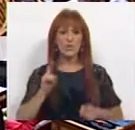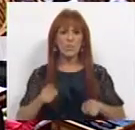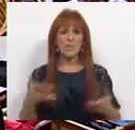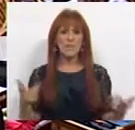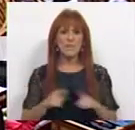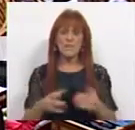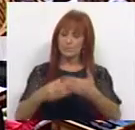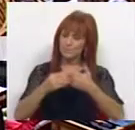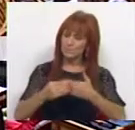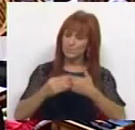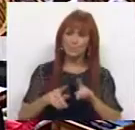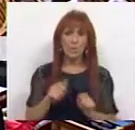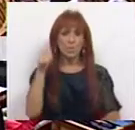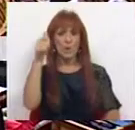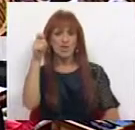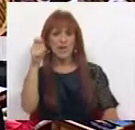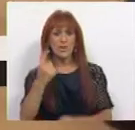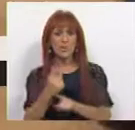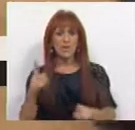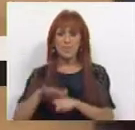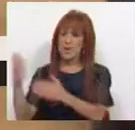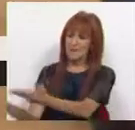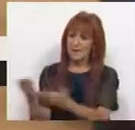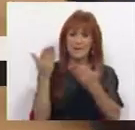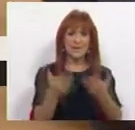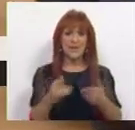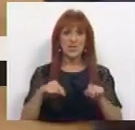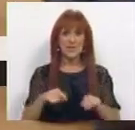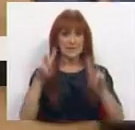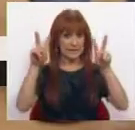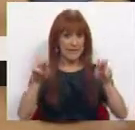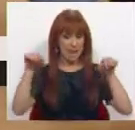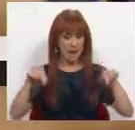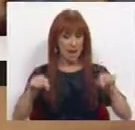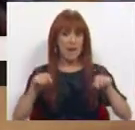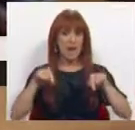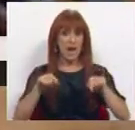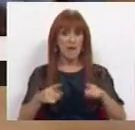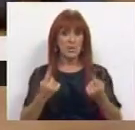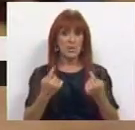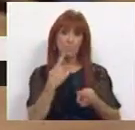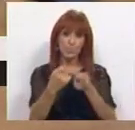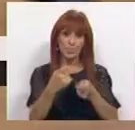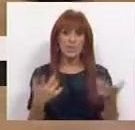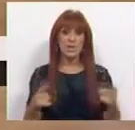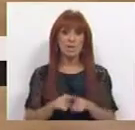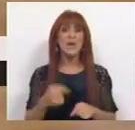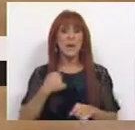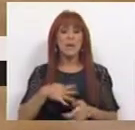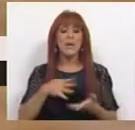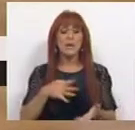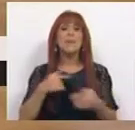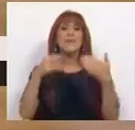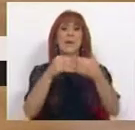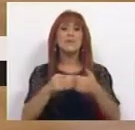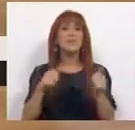começar também por cumprimentar o Bloco de Esquerda pelo facto de ter trazido este tema a esta interpelação e não queria também